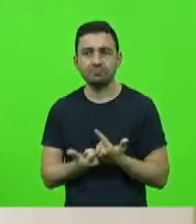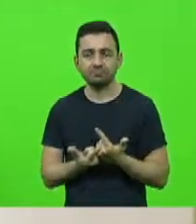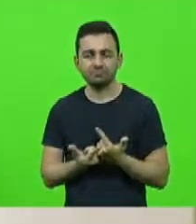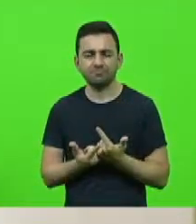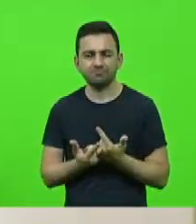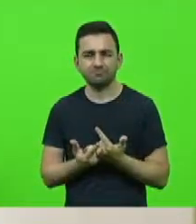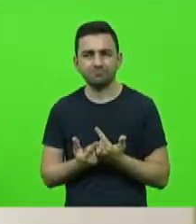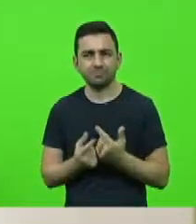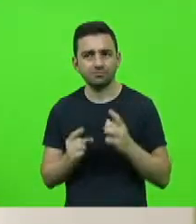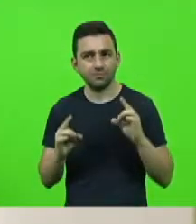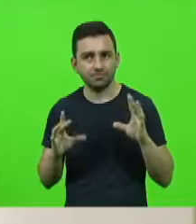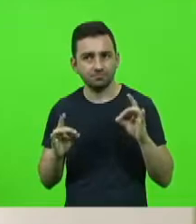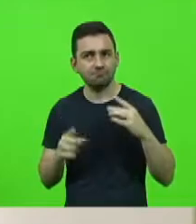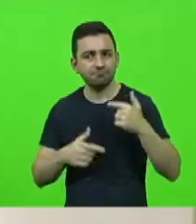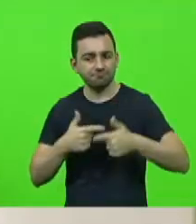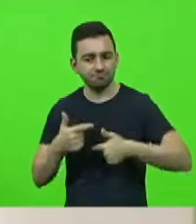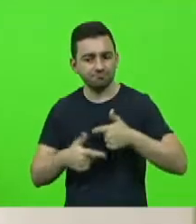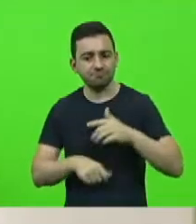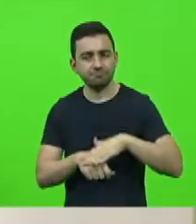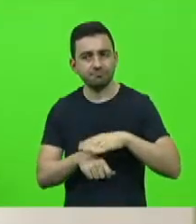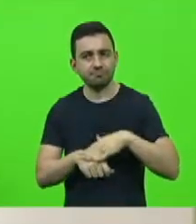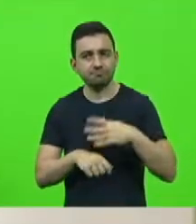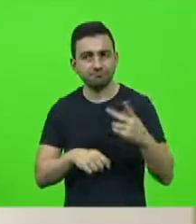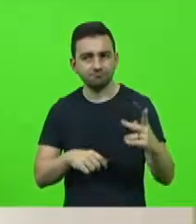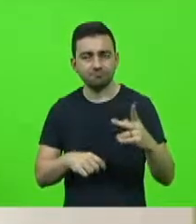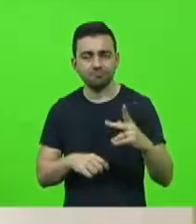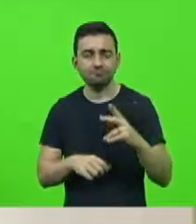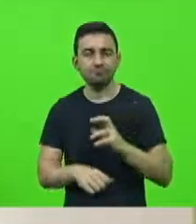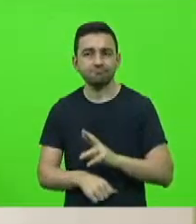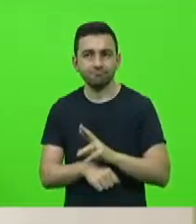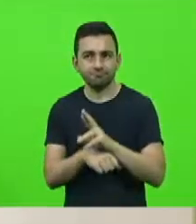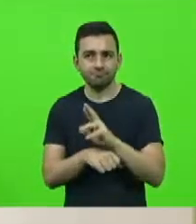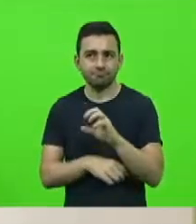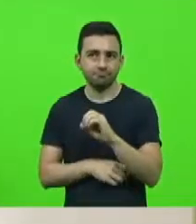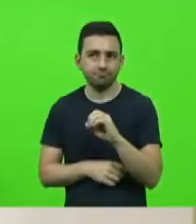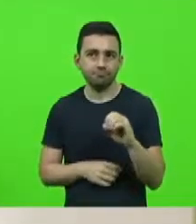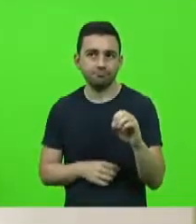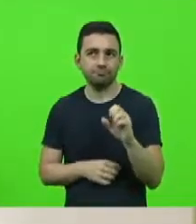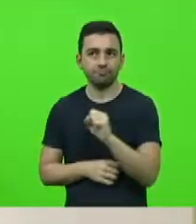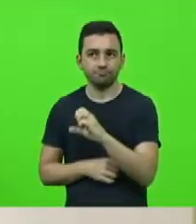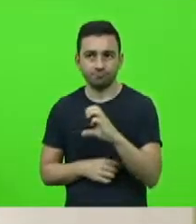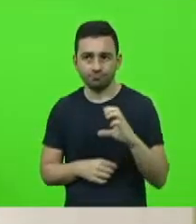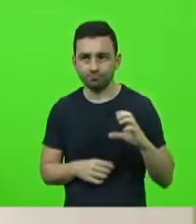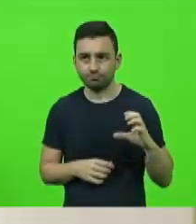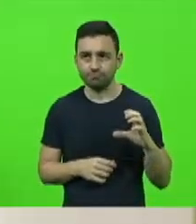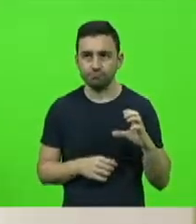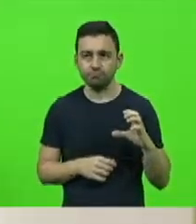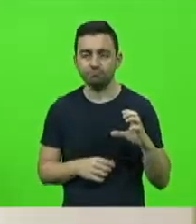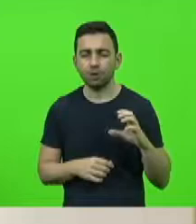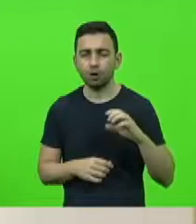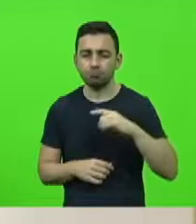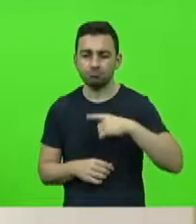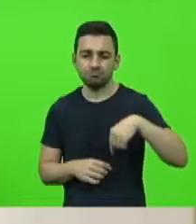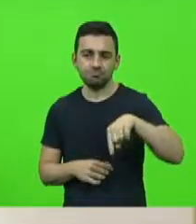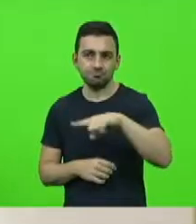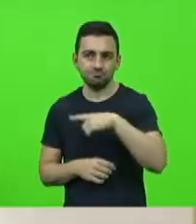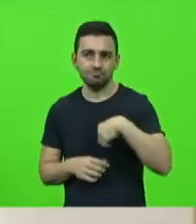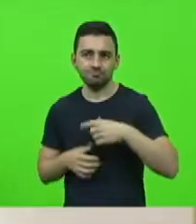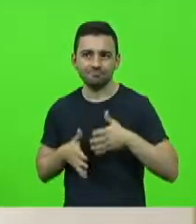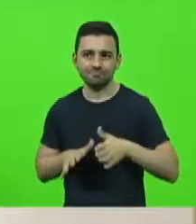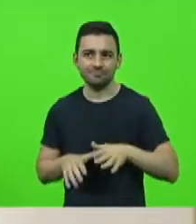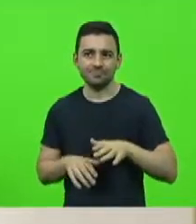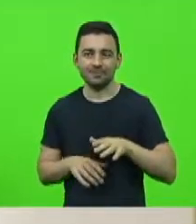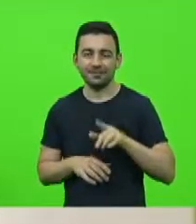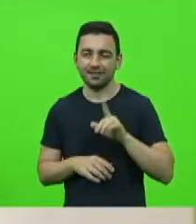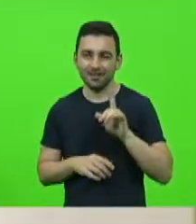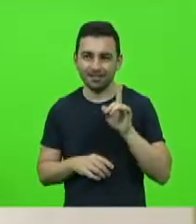demonstrou trabalho e representando o Oeste de Santa Catarina, lá também, da onde a gente é nascido, para